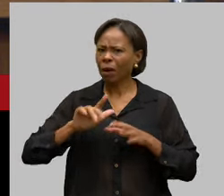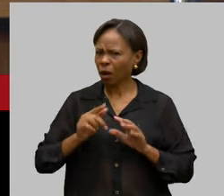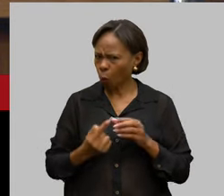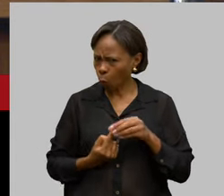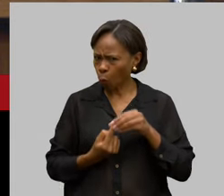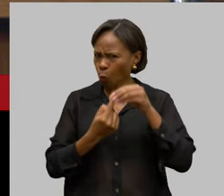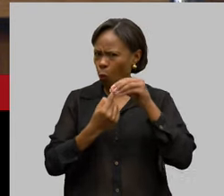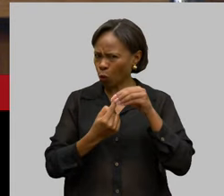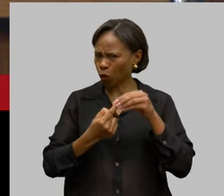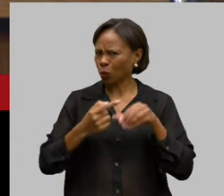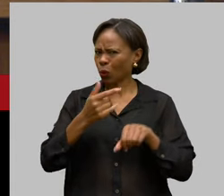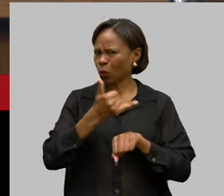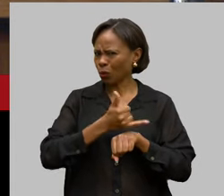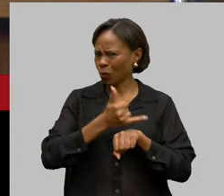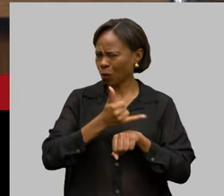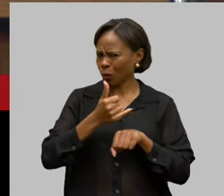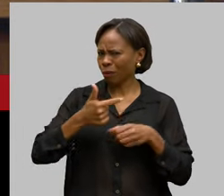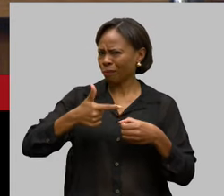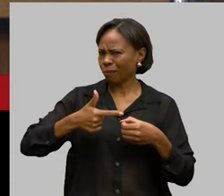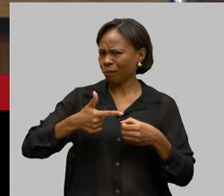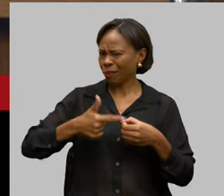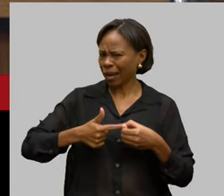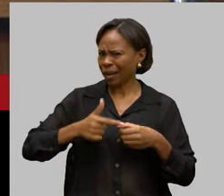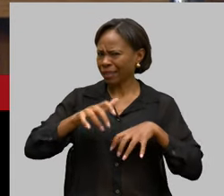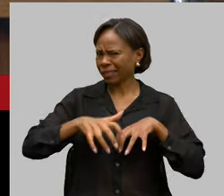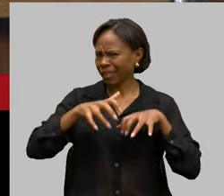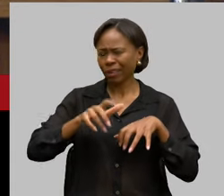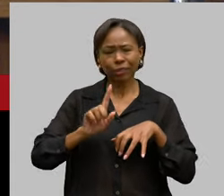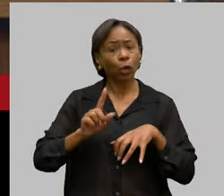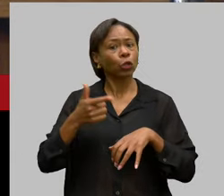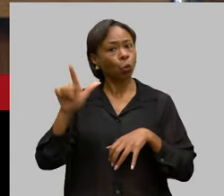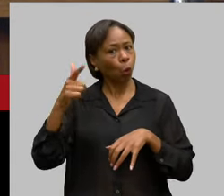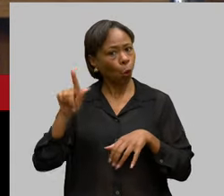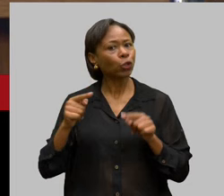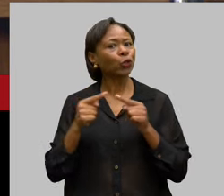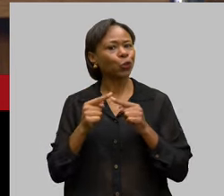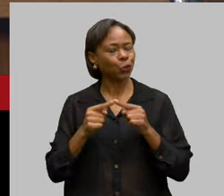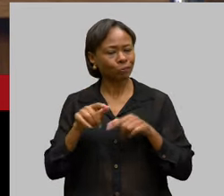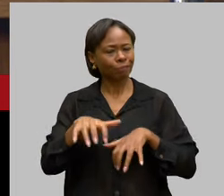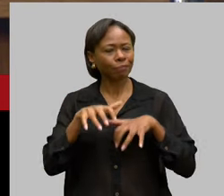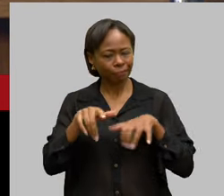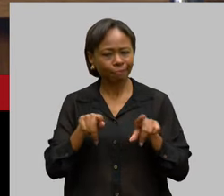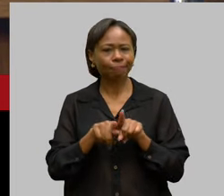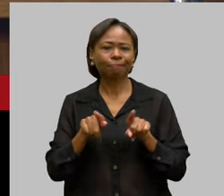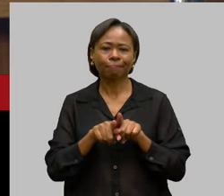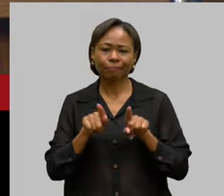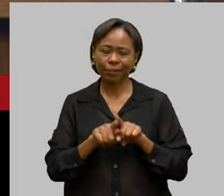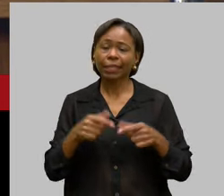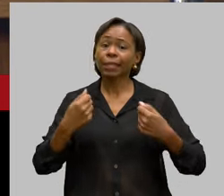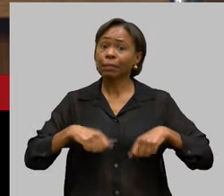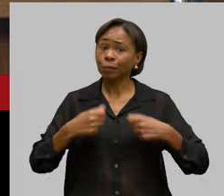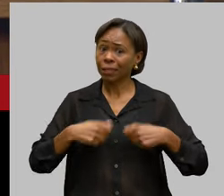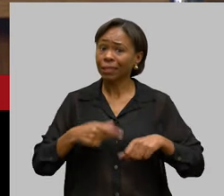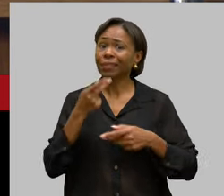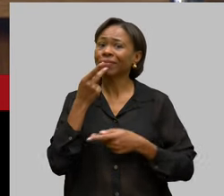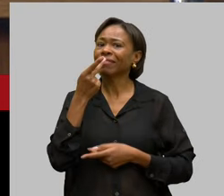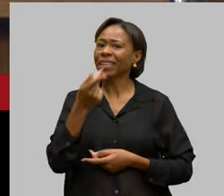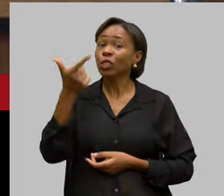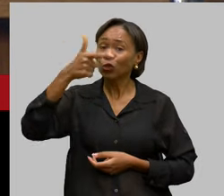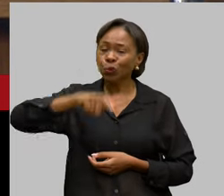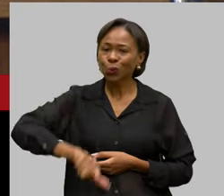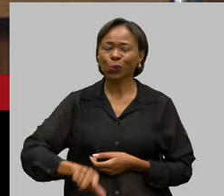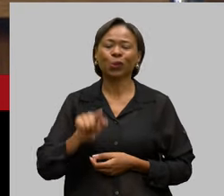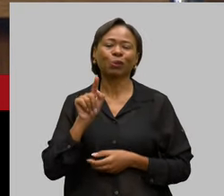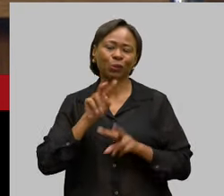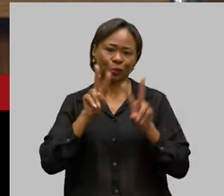outros minérios aqui para poder discutir essa questão essa essa essa questão precisa voltar à tona Agora